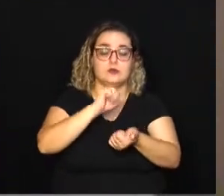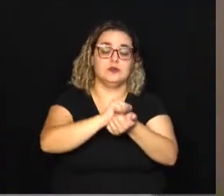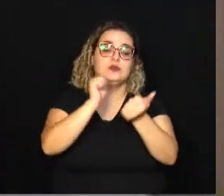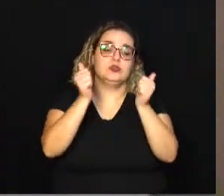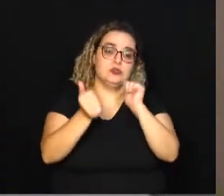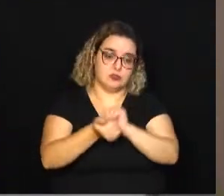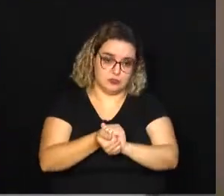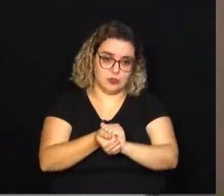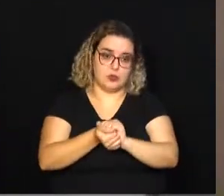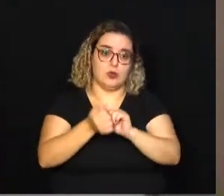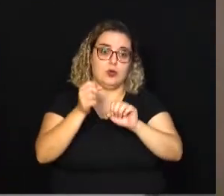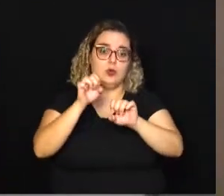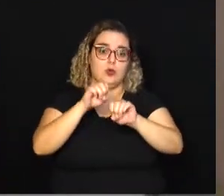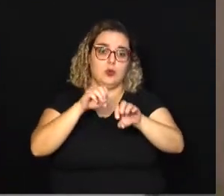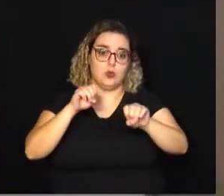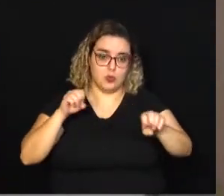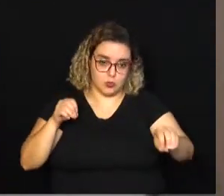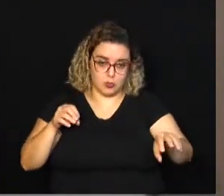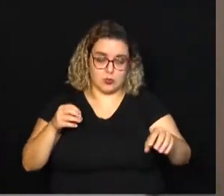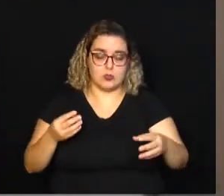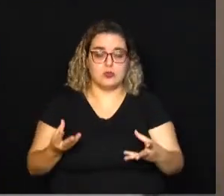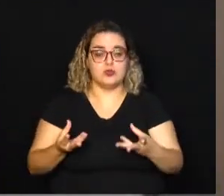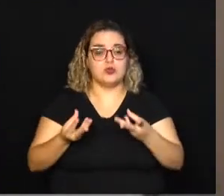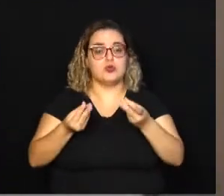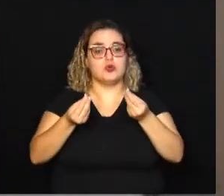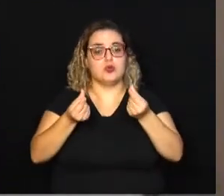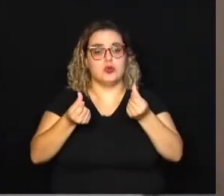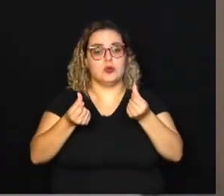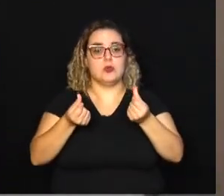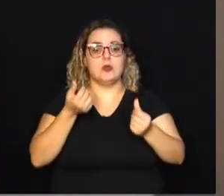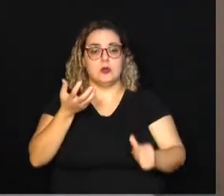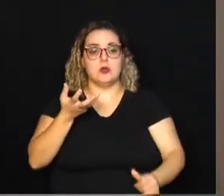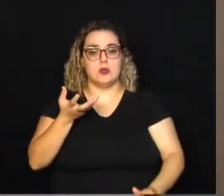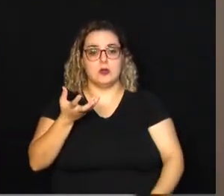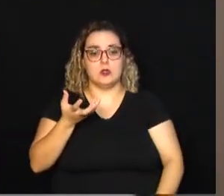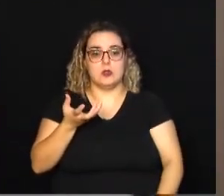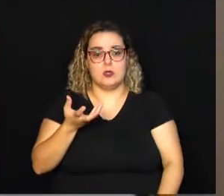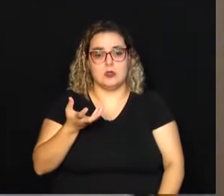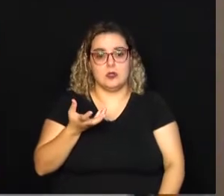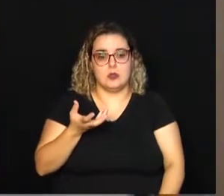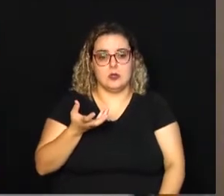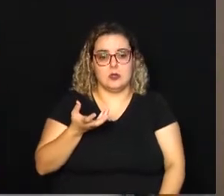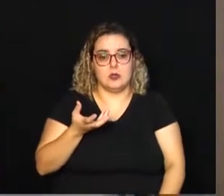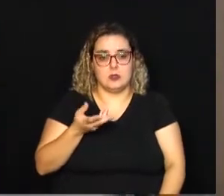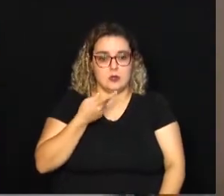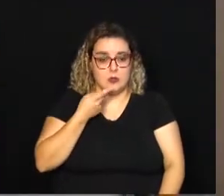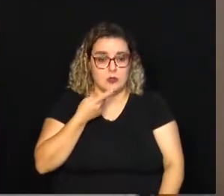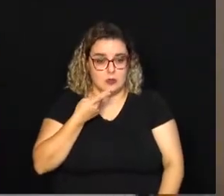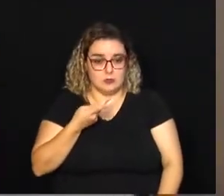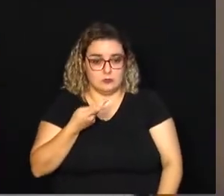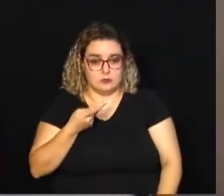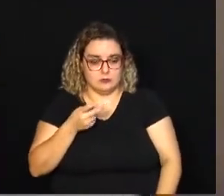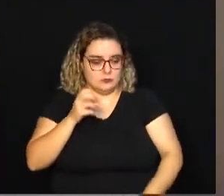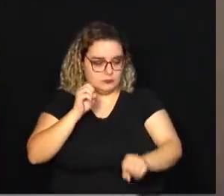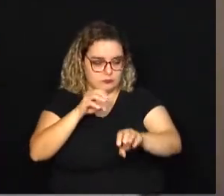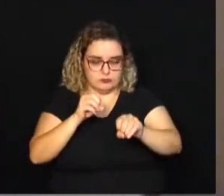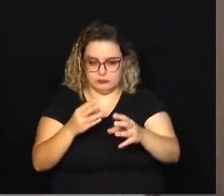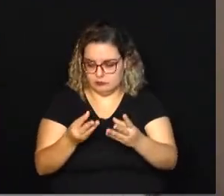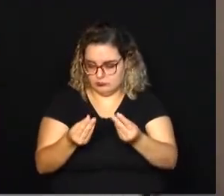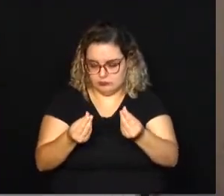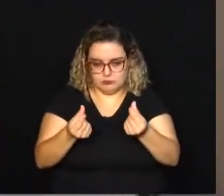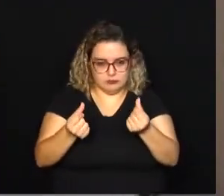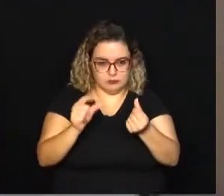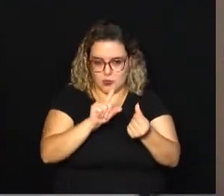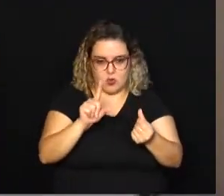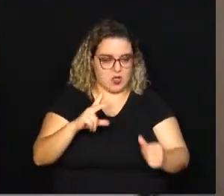um ensino de qualidade. E eu gostaria... Ensino de qualidade não é ensino de escola